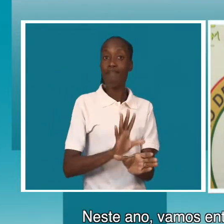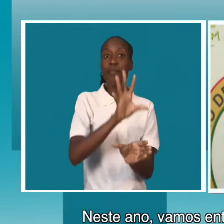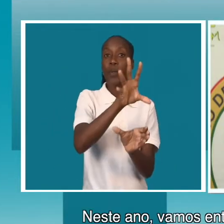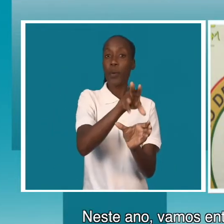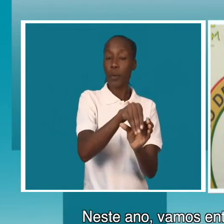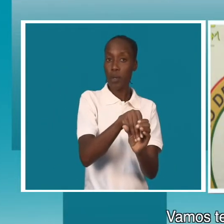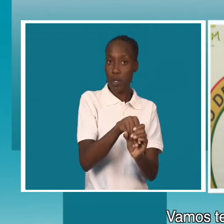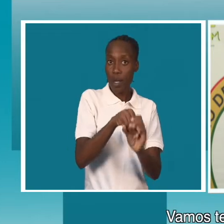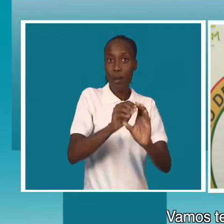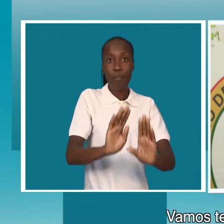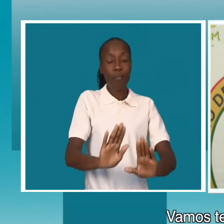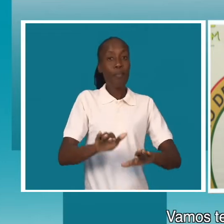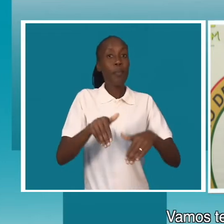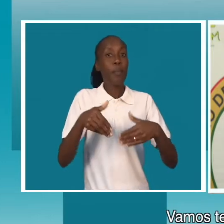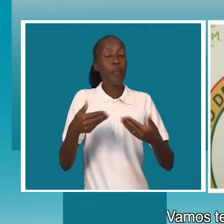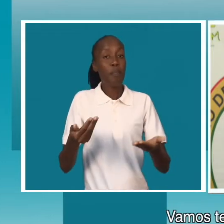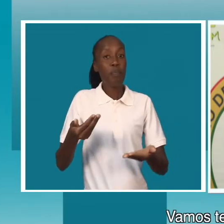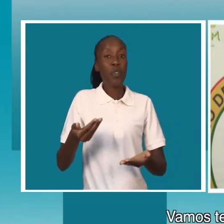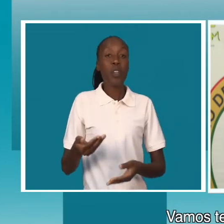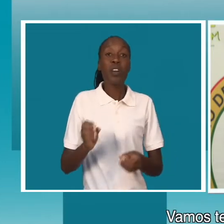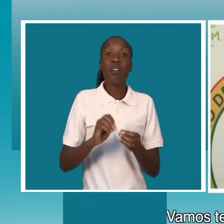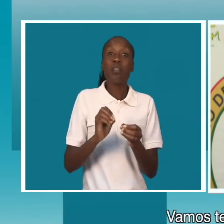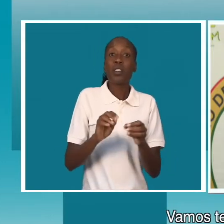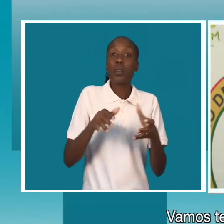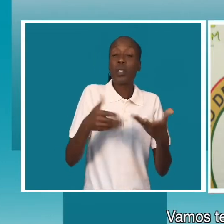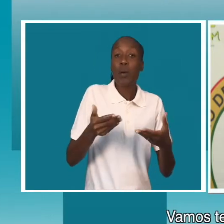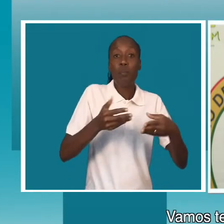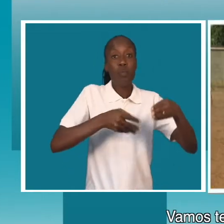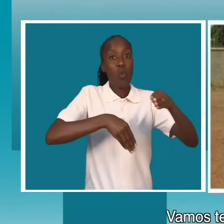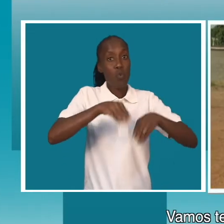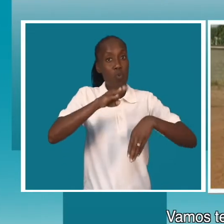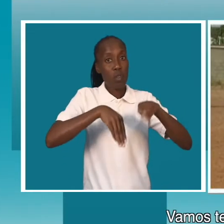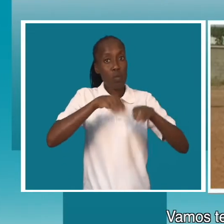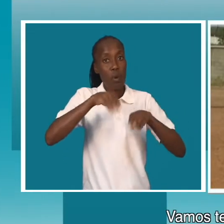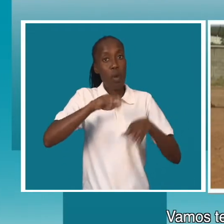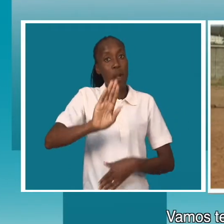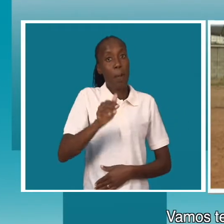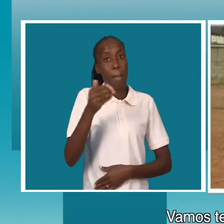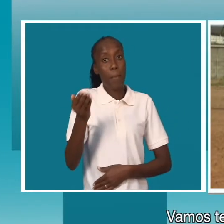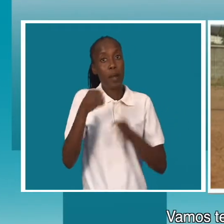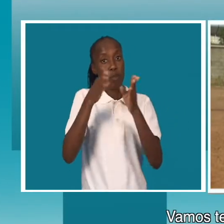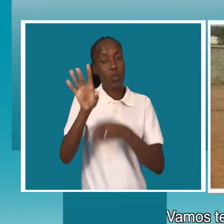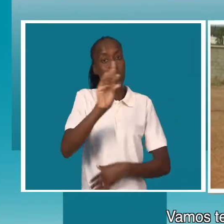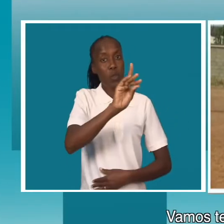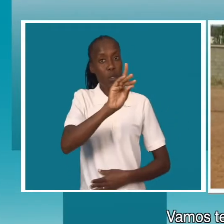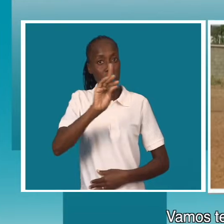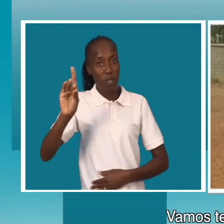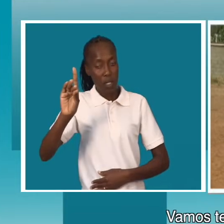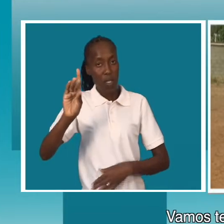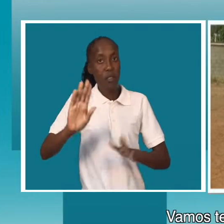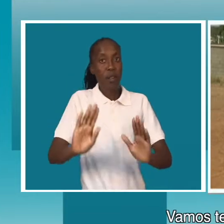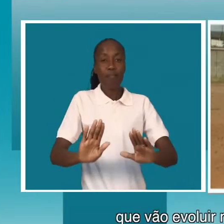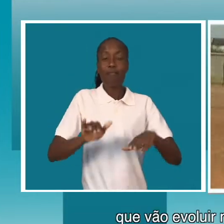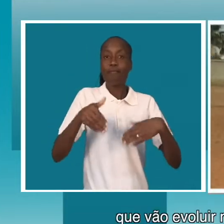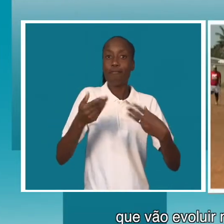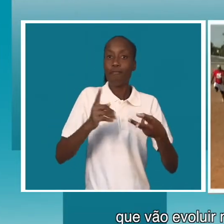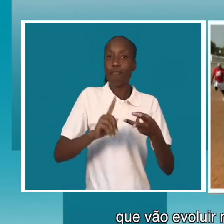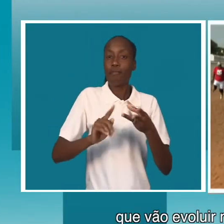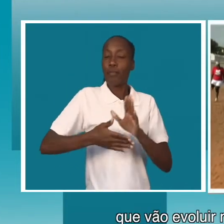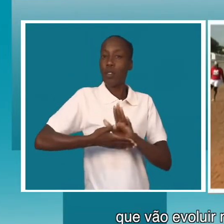inclusão, vamos ter o futebol adaptado para pessoas portadoras de deficiência